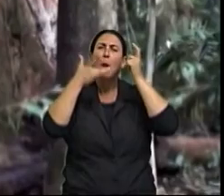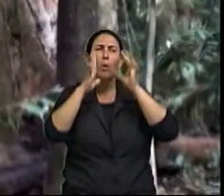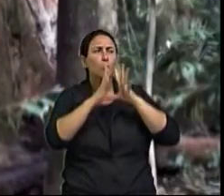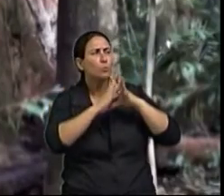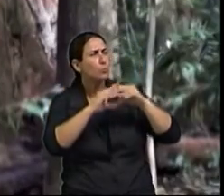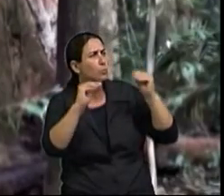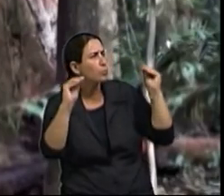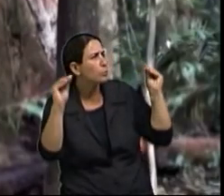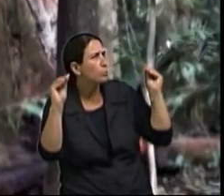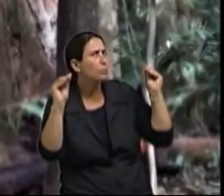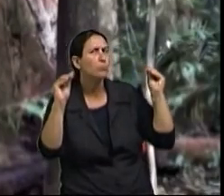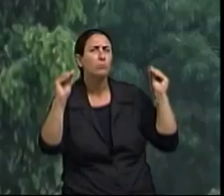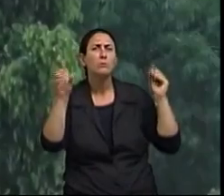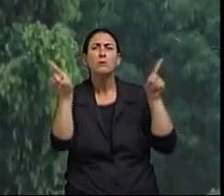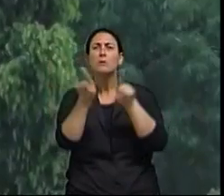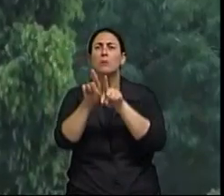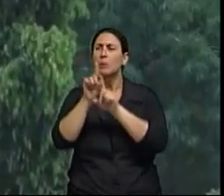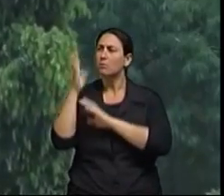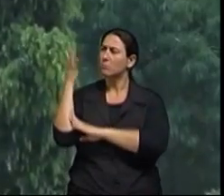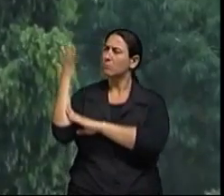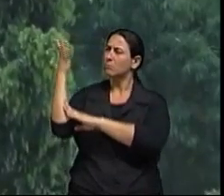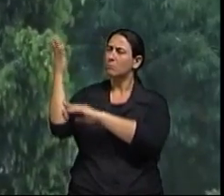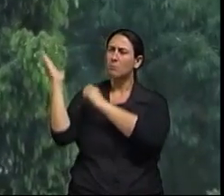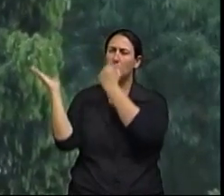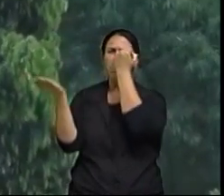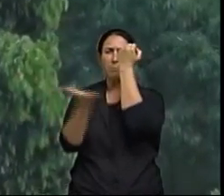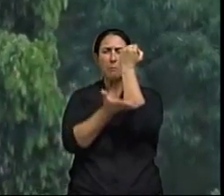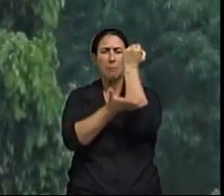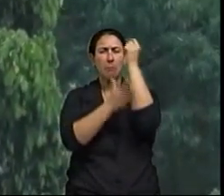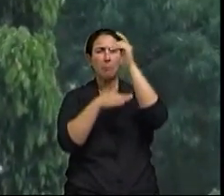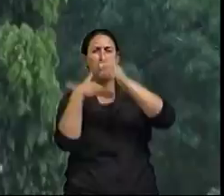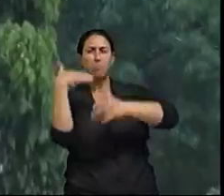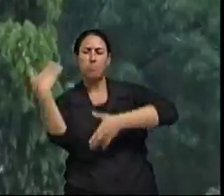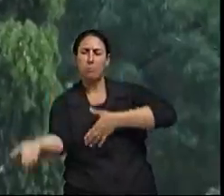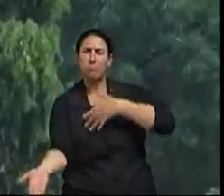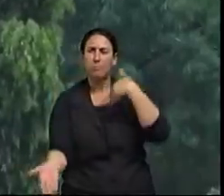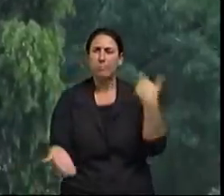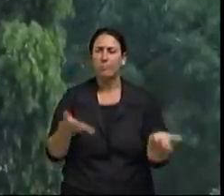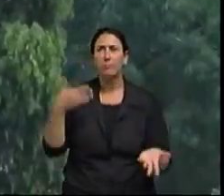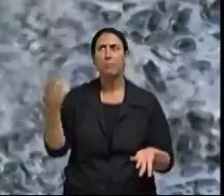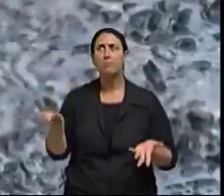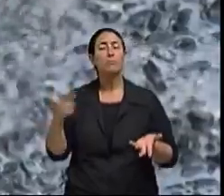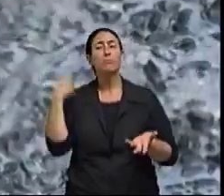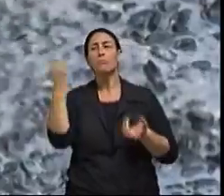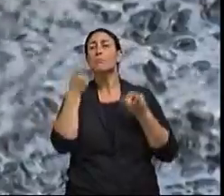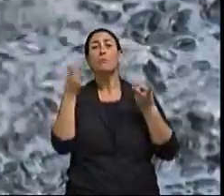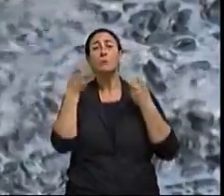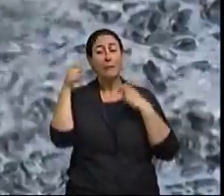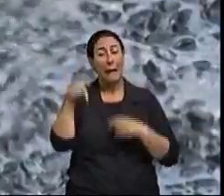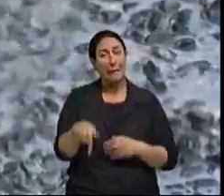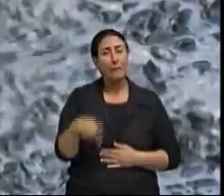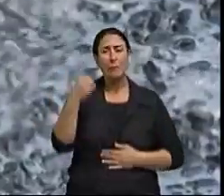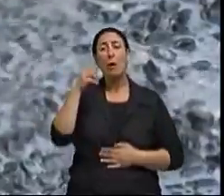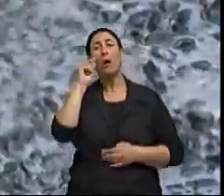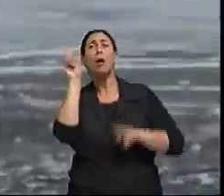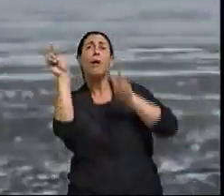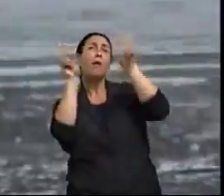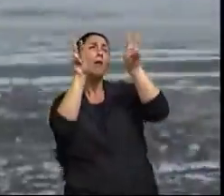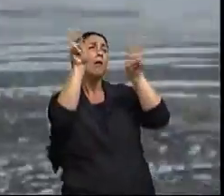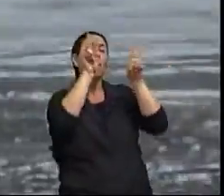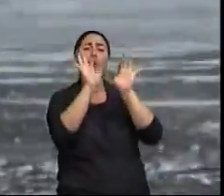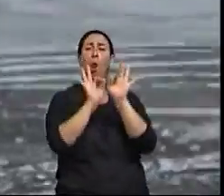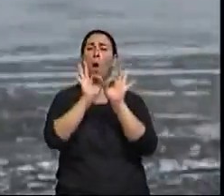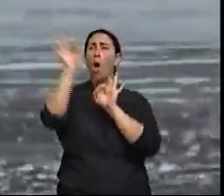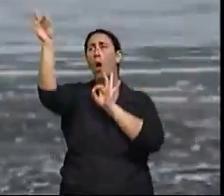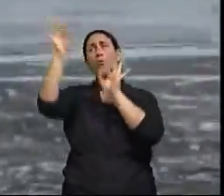da Amazônia, por exemplo. E a gente não percebe que no nosso ambiente de vida, por exemplo, Porto Alegre, Grande Porto Alegre, Rio Grande do Sul